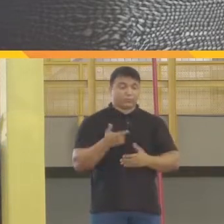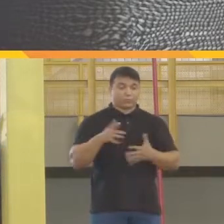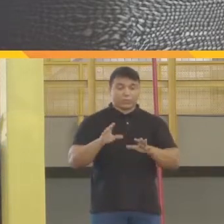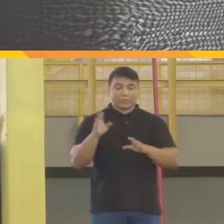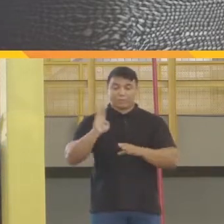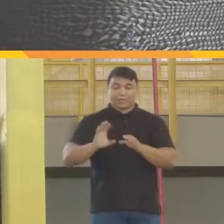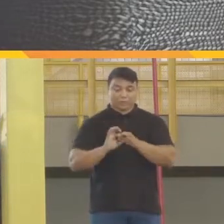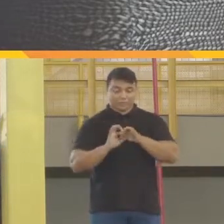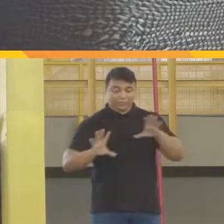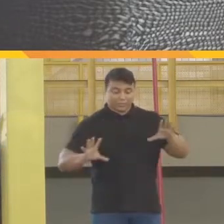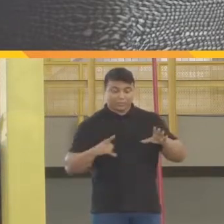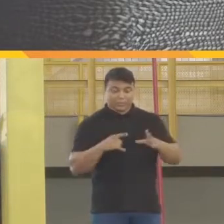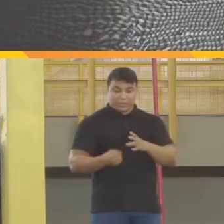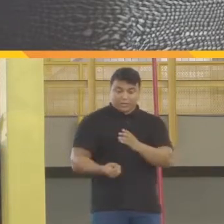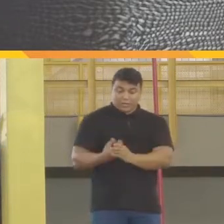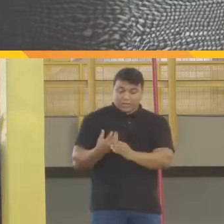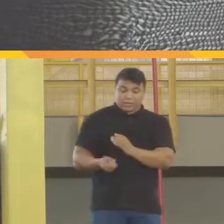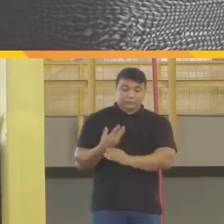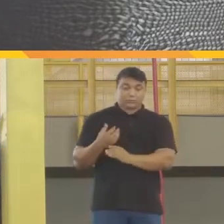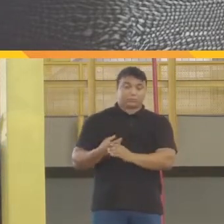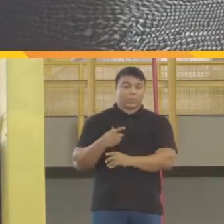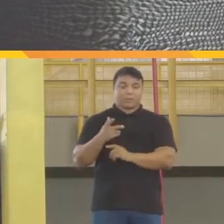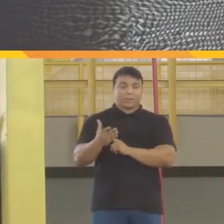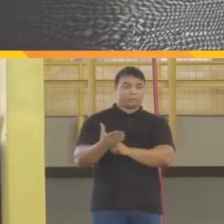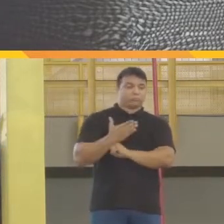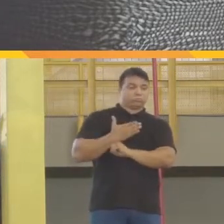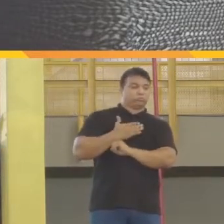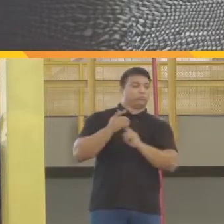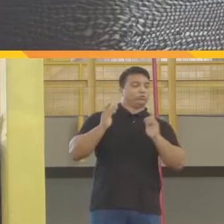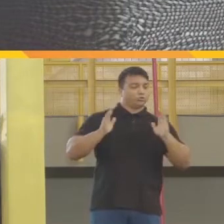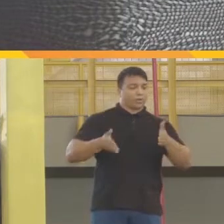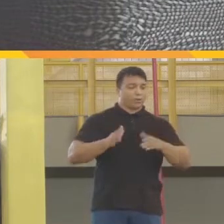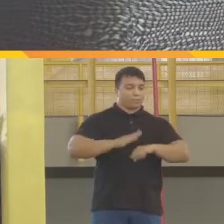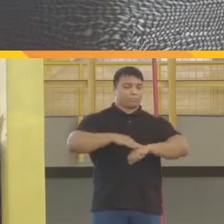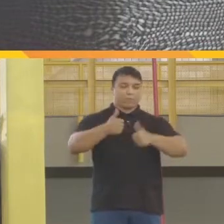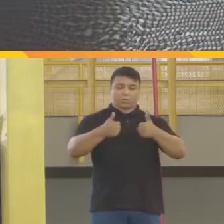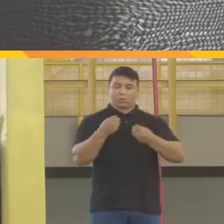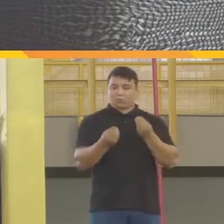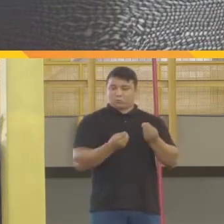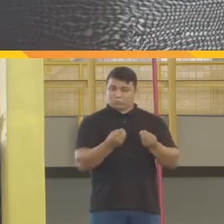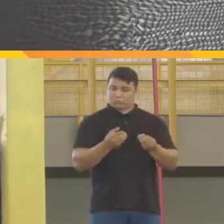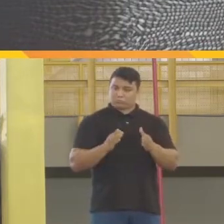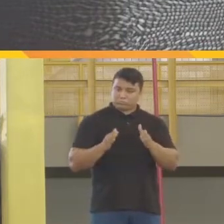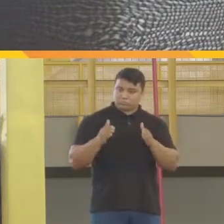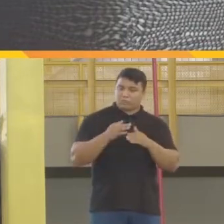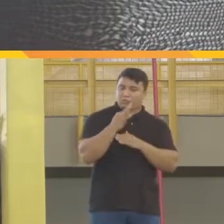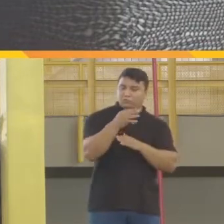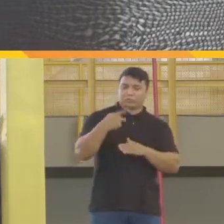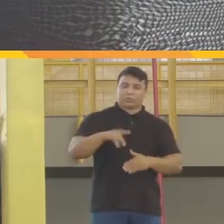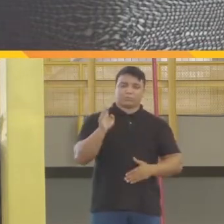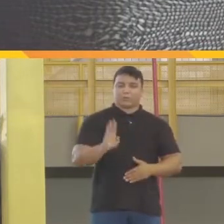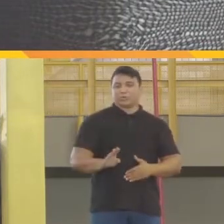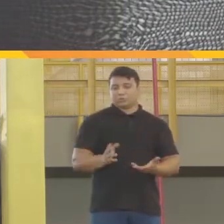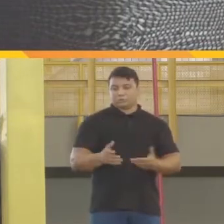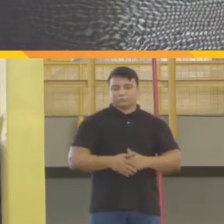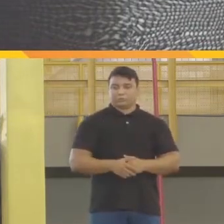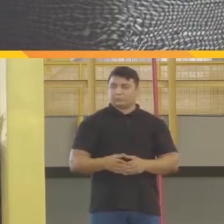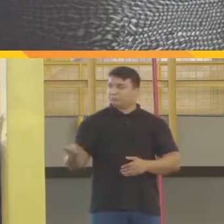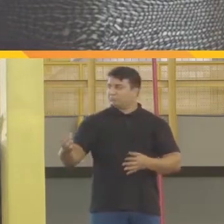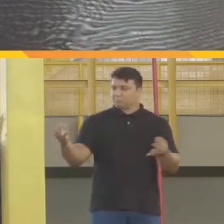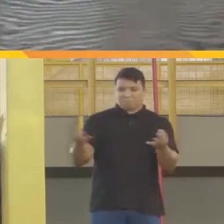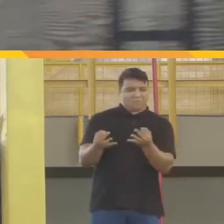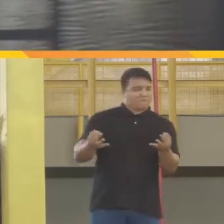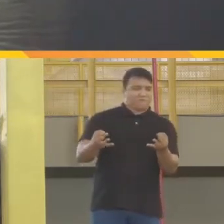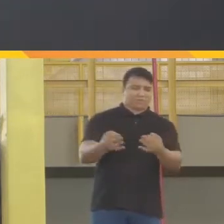as criações aqui mencionadas, elas já vão ilustrar um pouco desse caminho que vai ser trilhado. Perfeito, perfeito. Que homem,